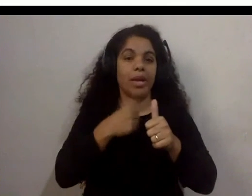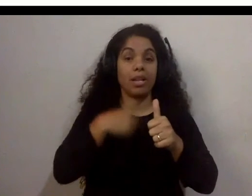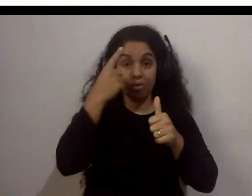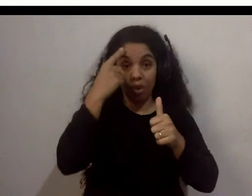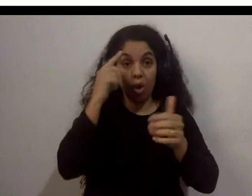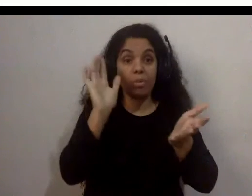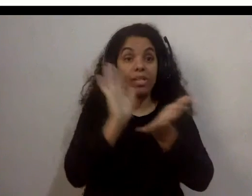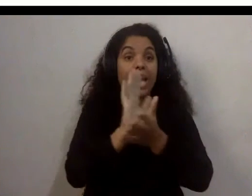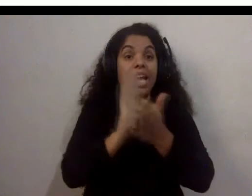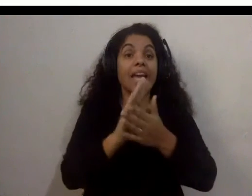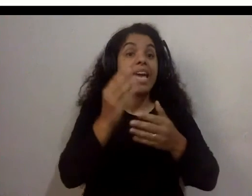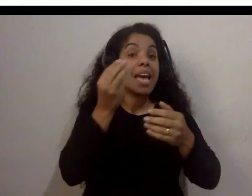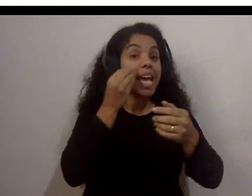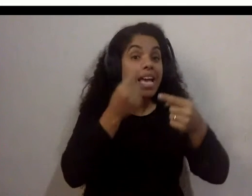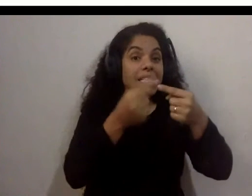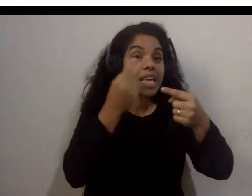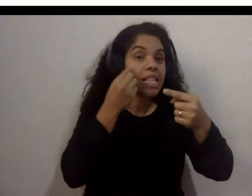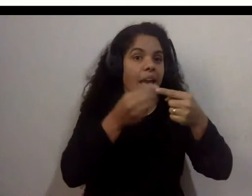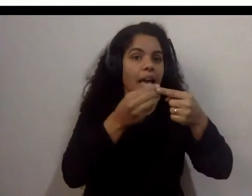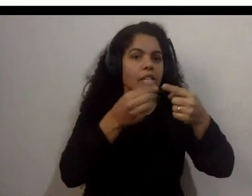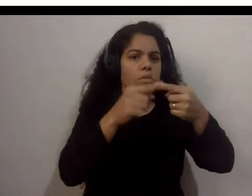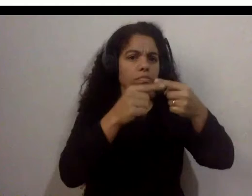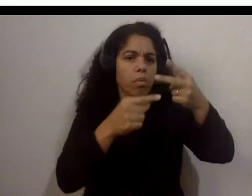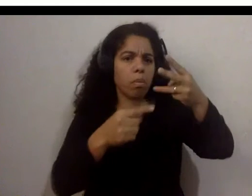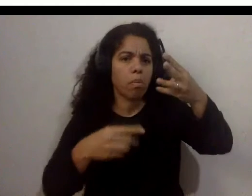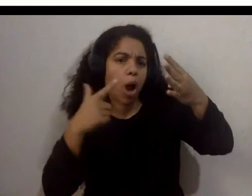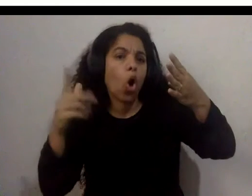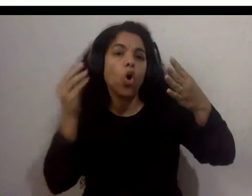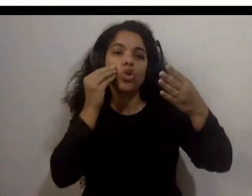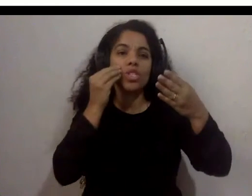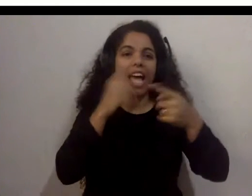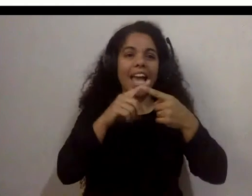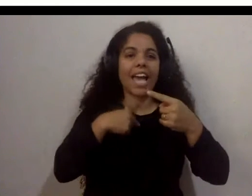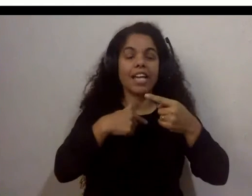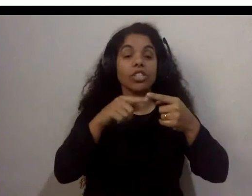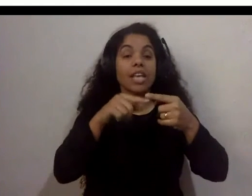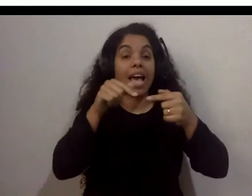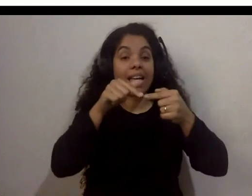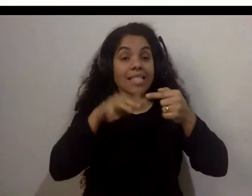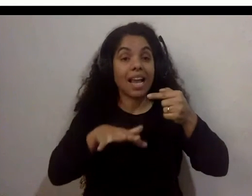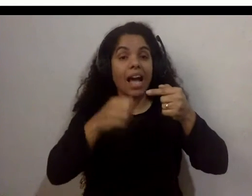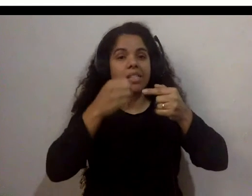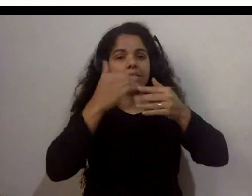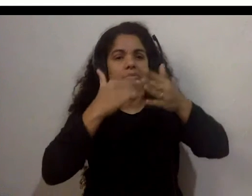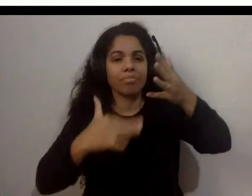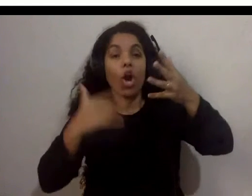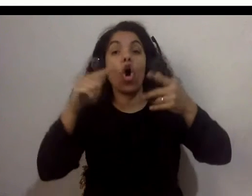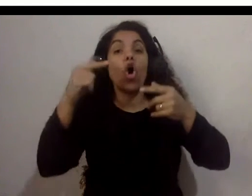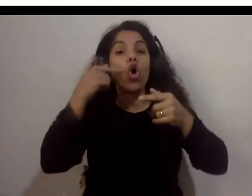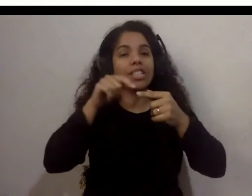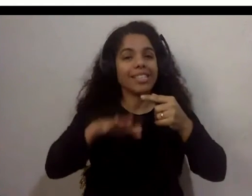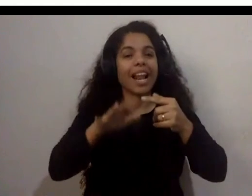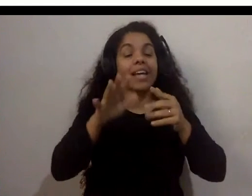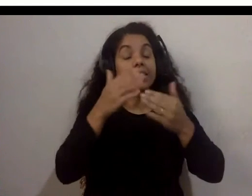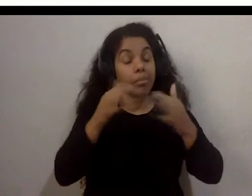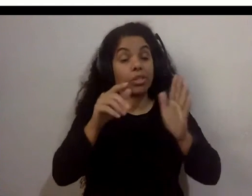esse teste em outros testes, às vezes quebrar esse teste em outras classes, e à medida que você vai escrevendo o teste, ele vai guiando